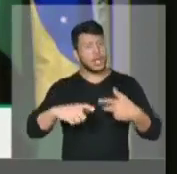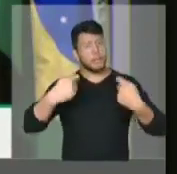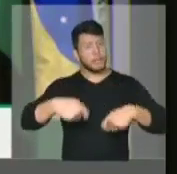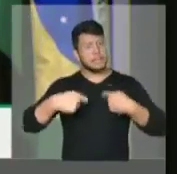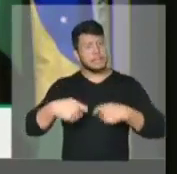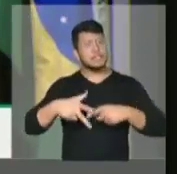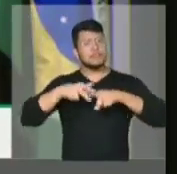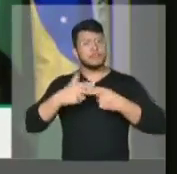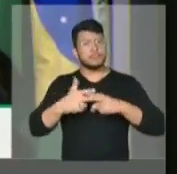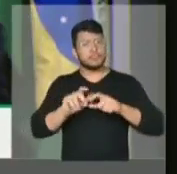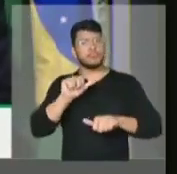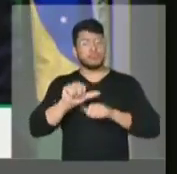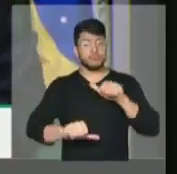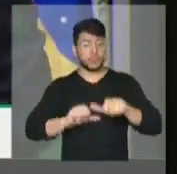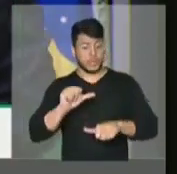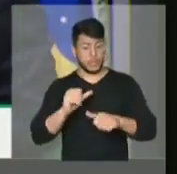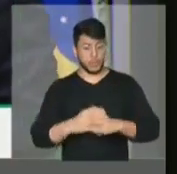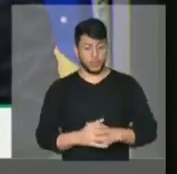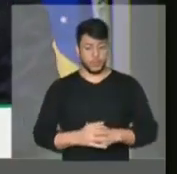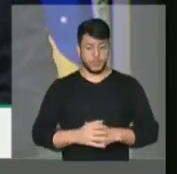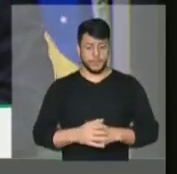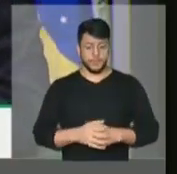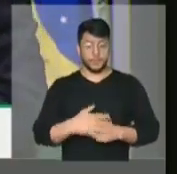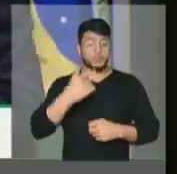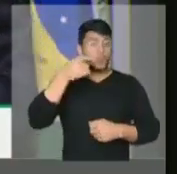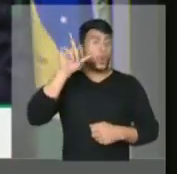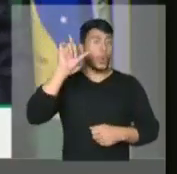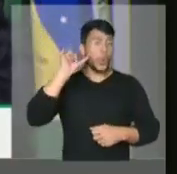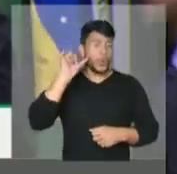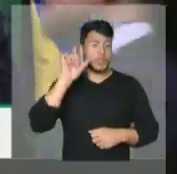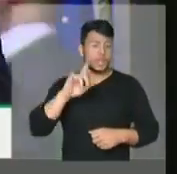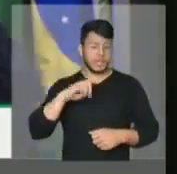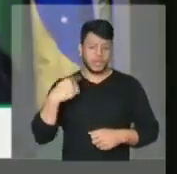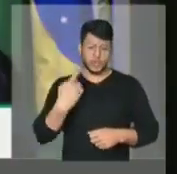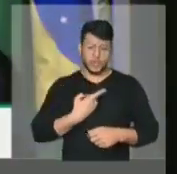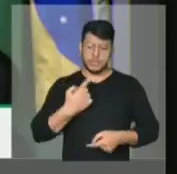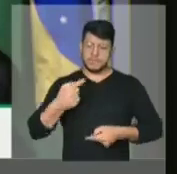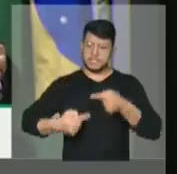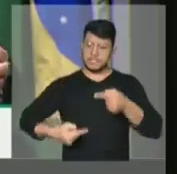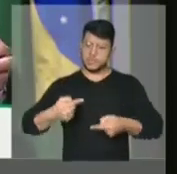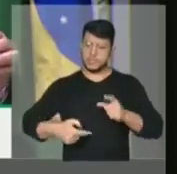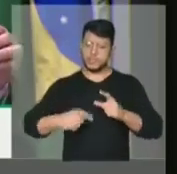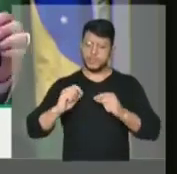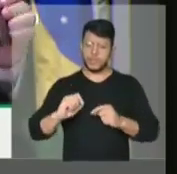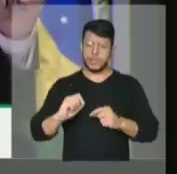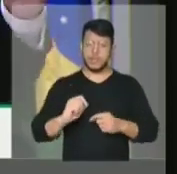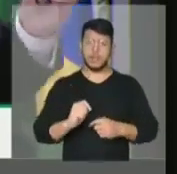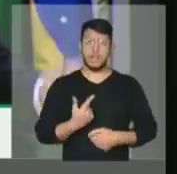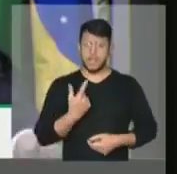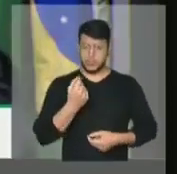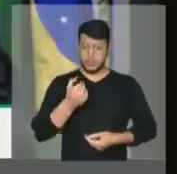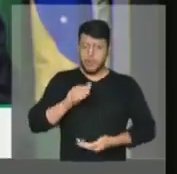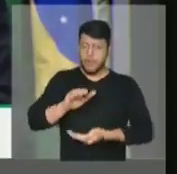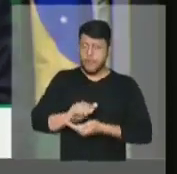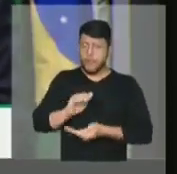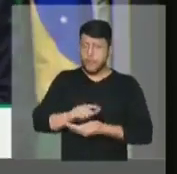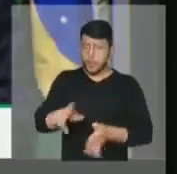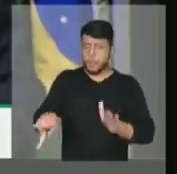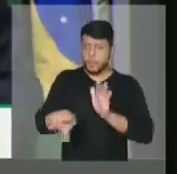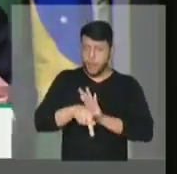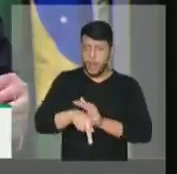judiciário. Quando a gente ontem discute aqui nessa casa o fundo